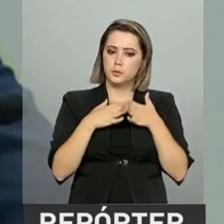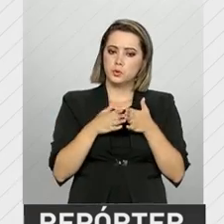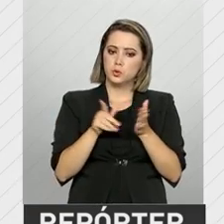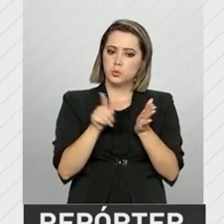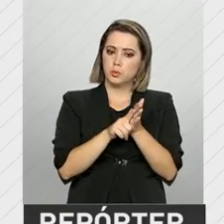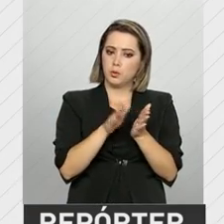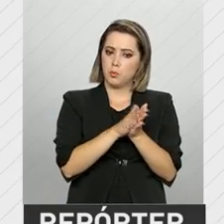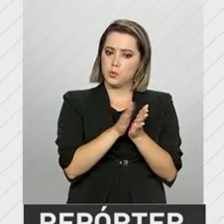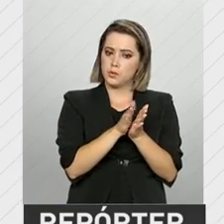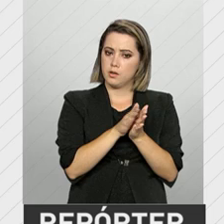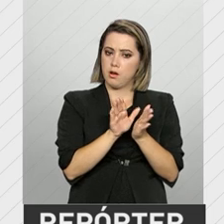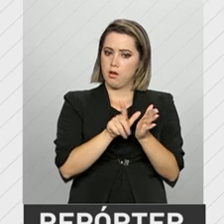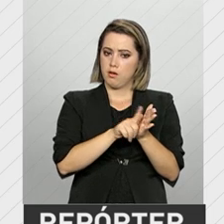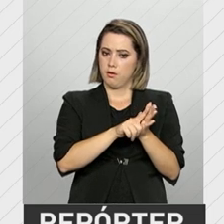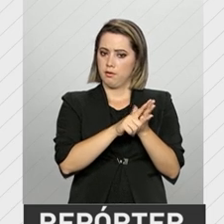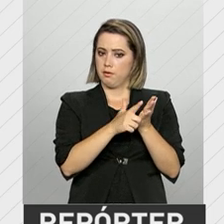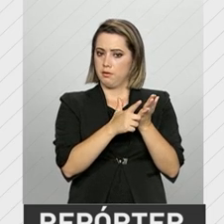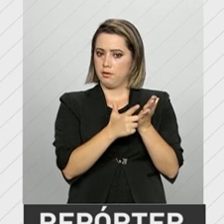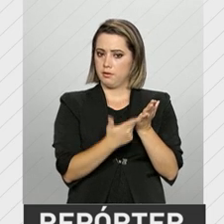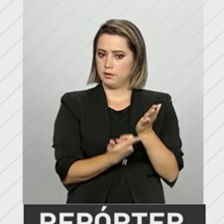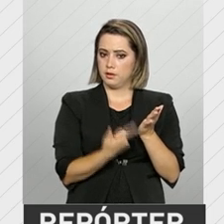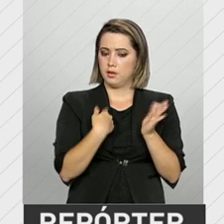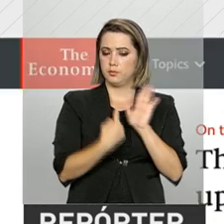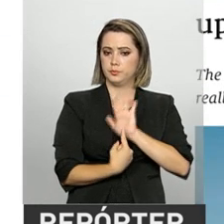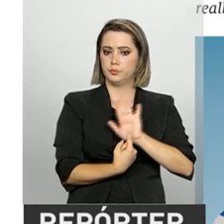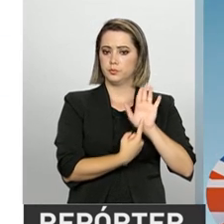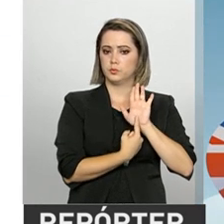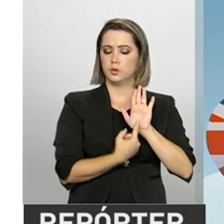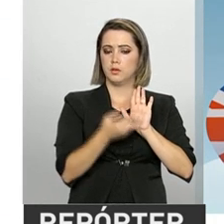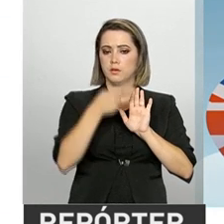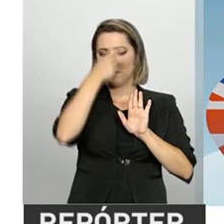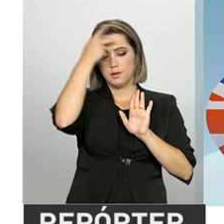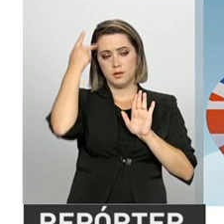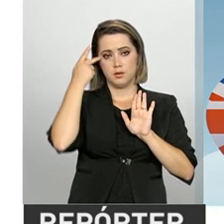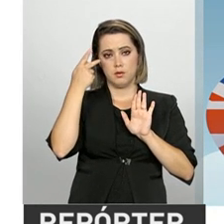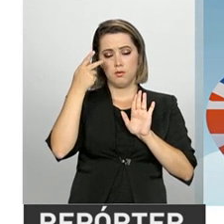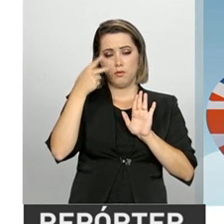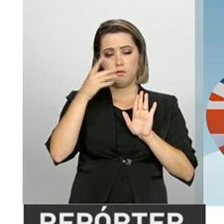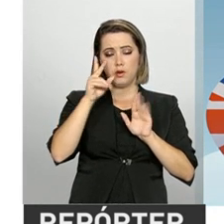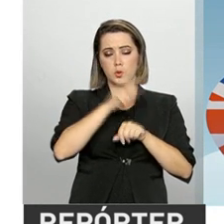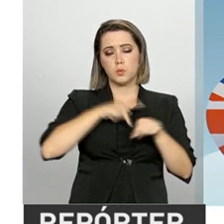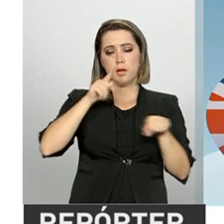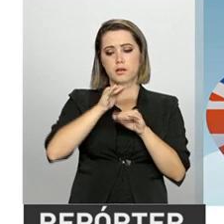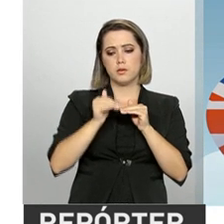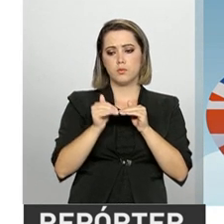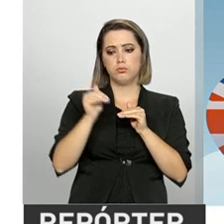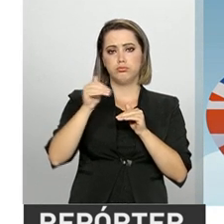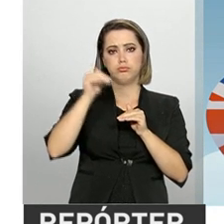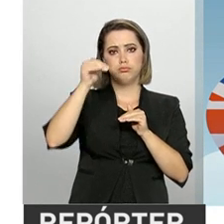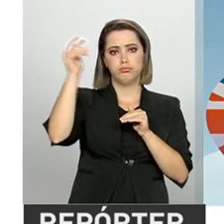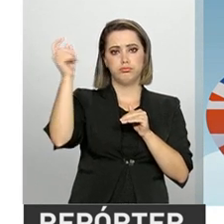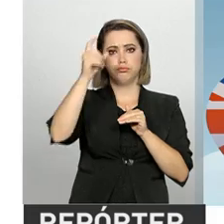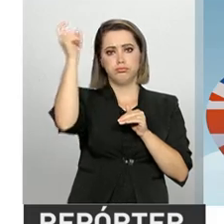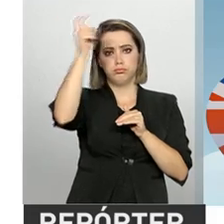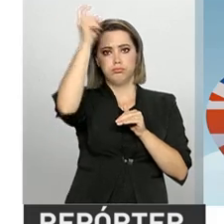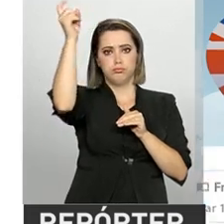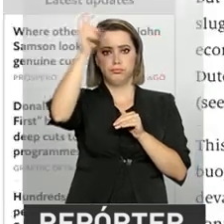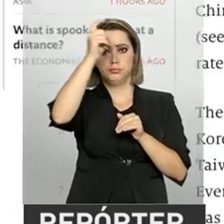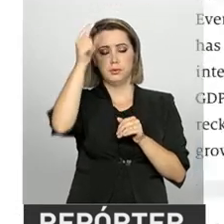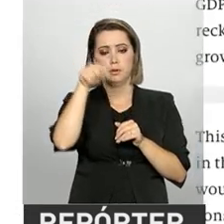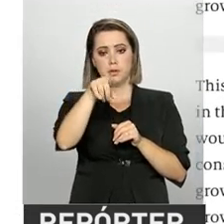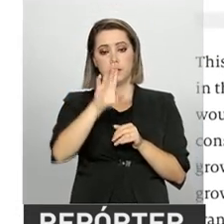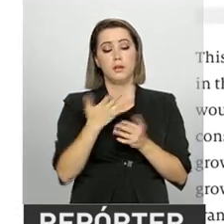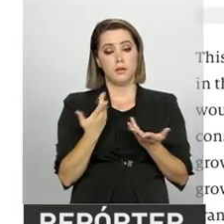economist para verificar que os países que estão subindo entre eles está o Brasil e esta é a última capa da